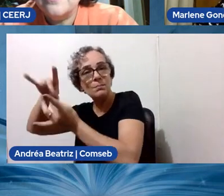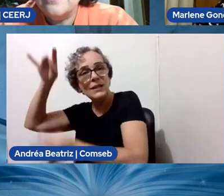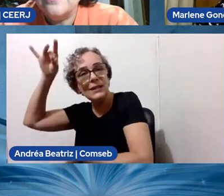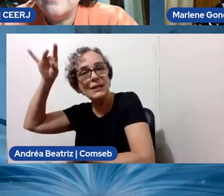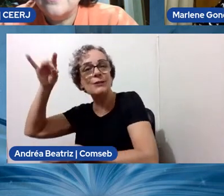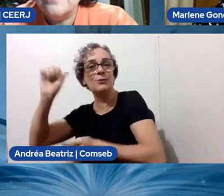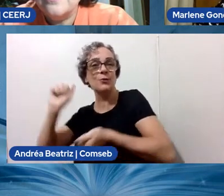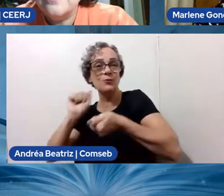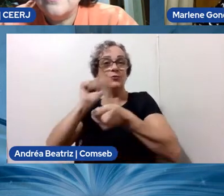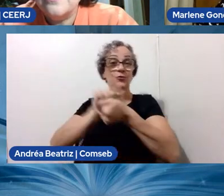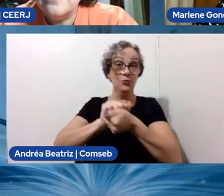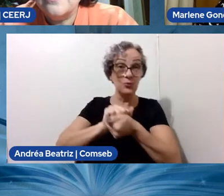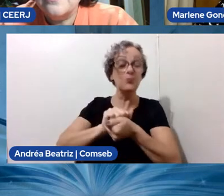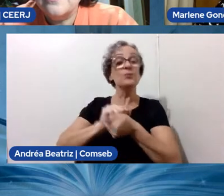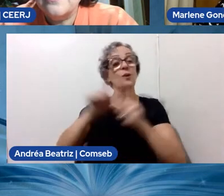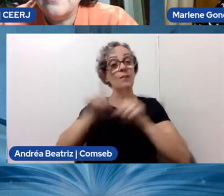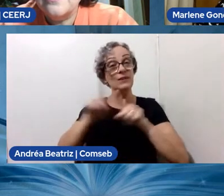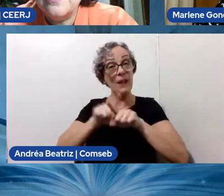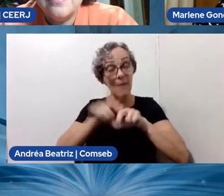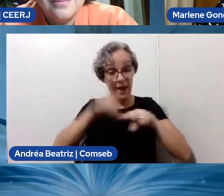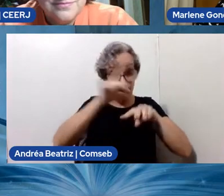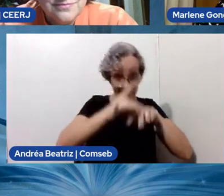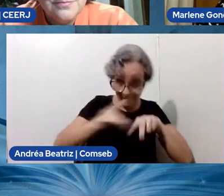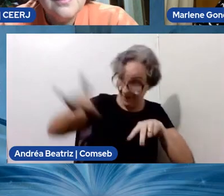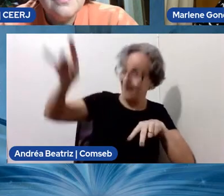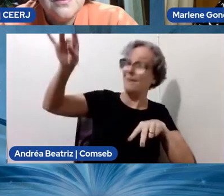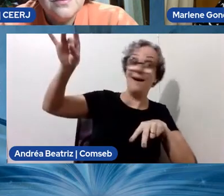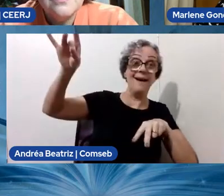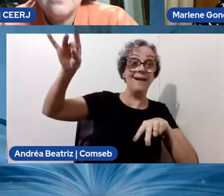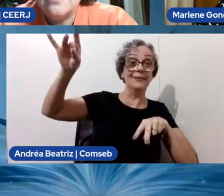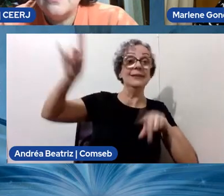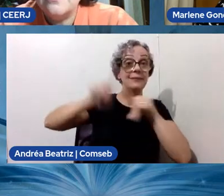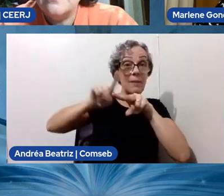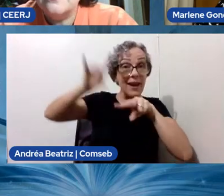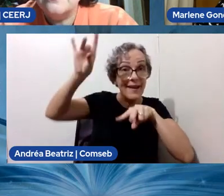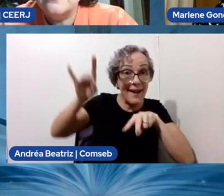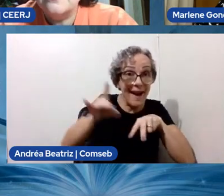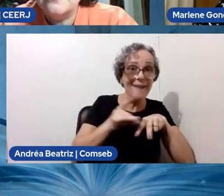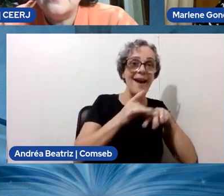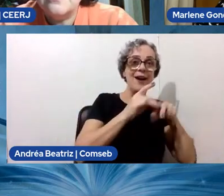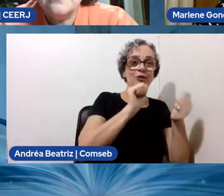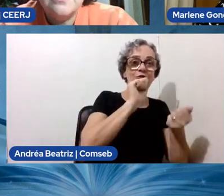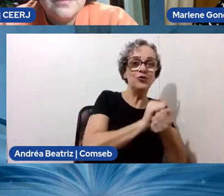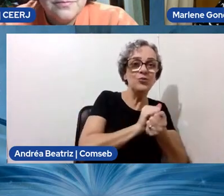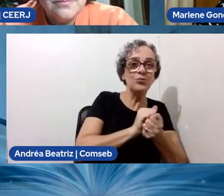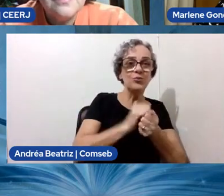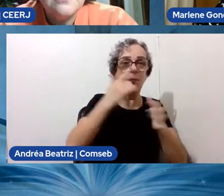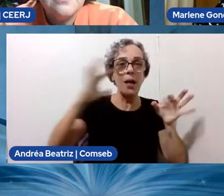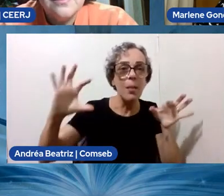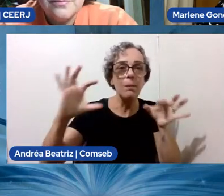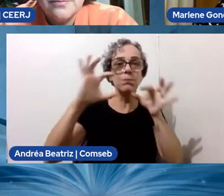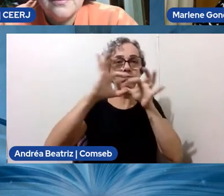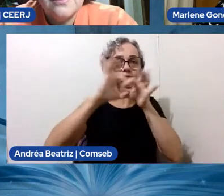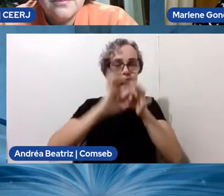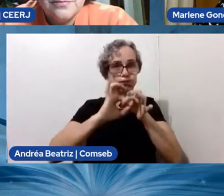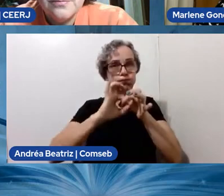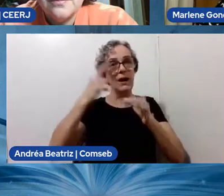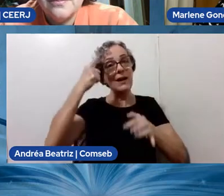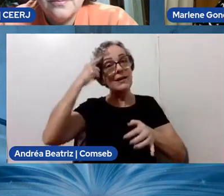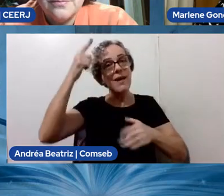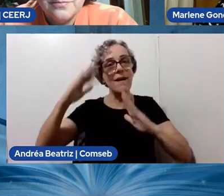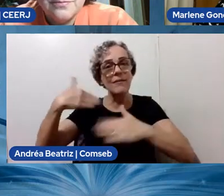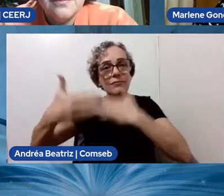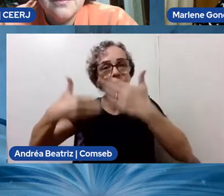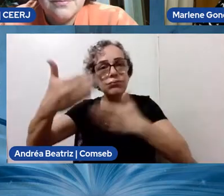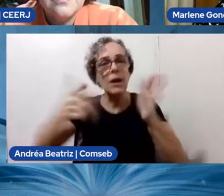nós vamos, não é? Aí, no trabalho da busca das informações, na discussão das ideias, nas pesquisas,